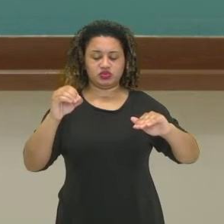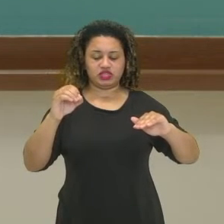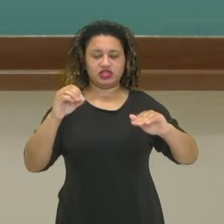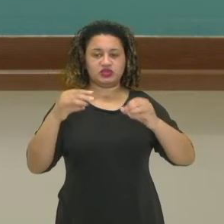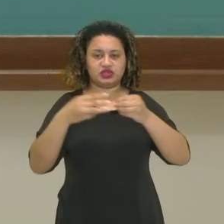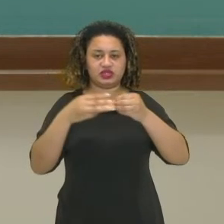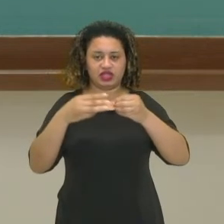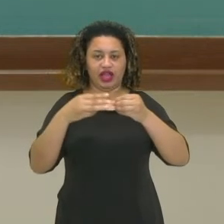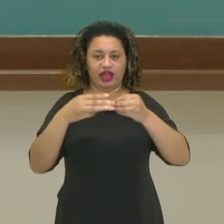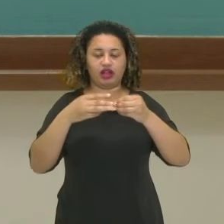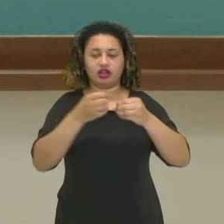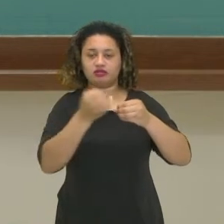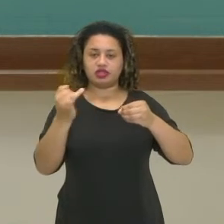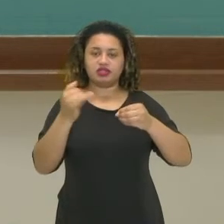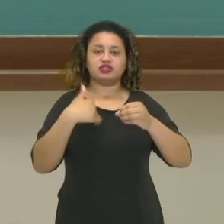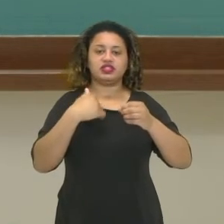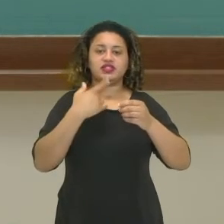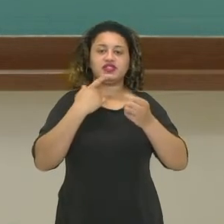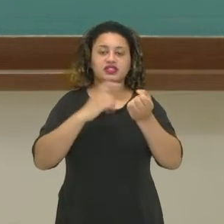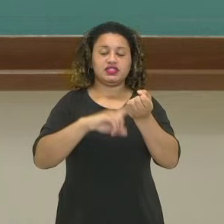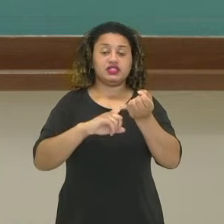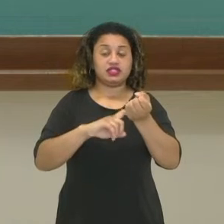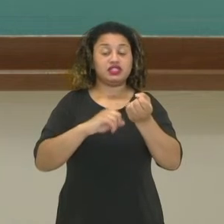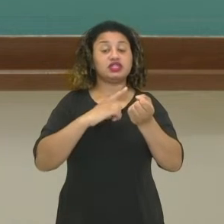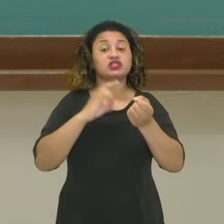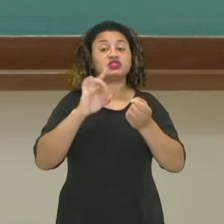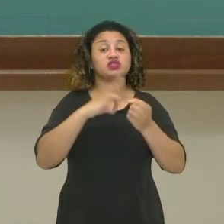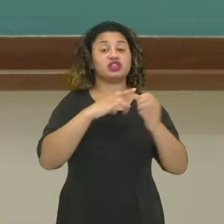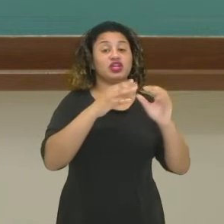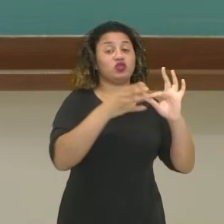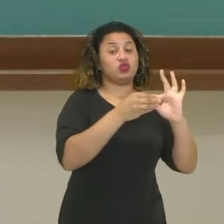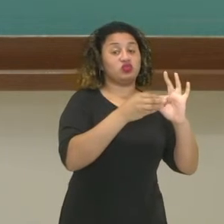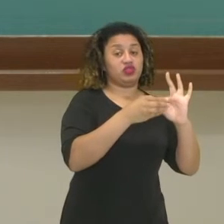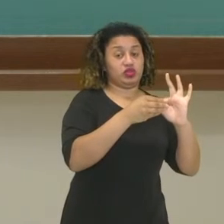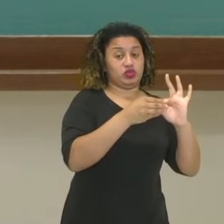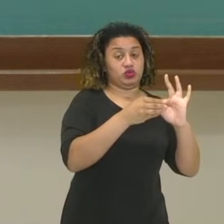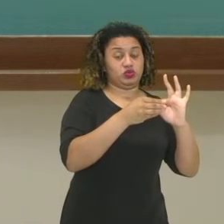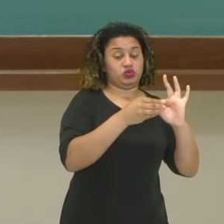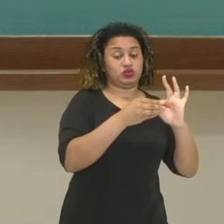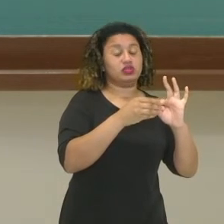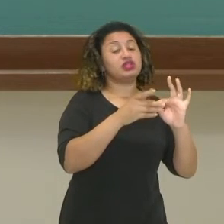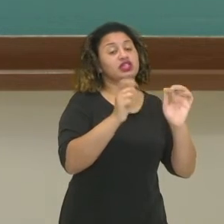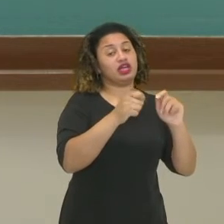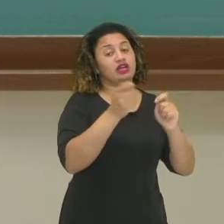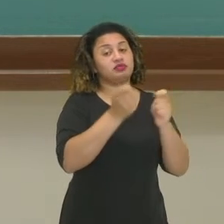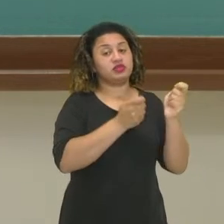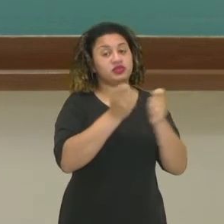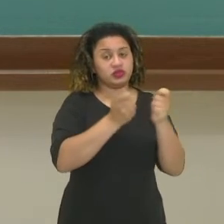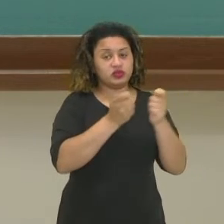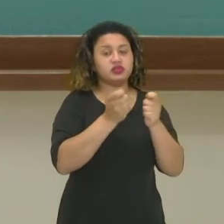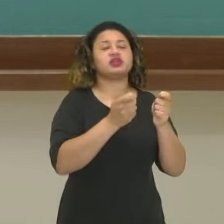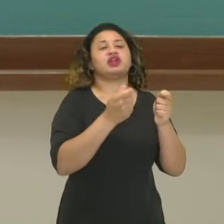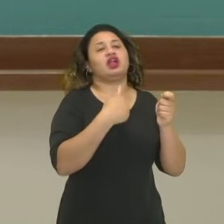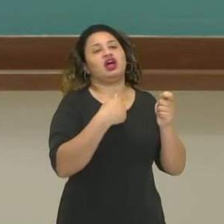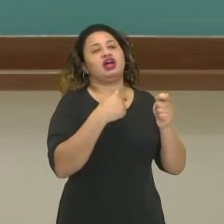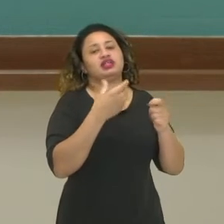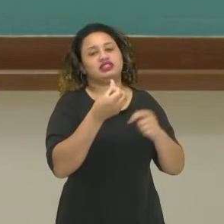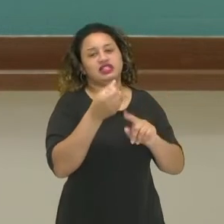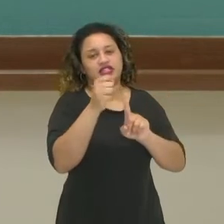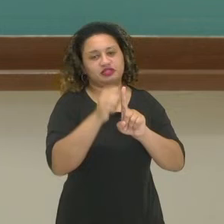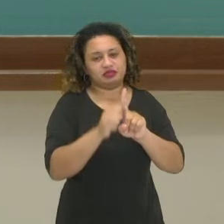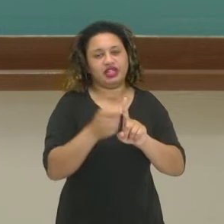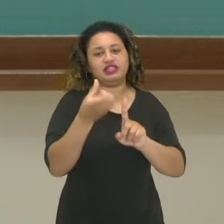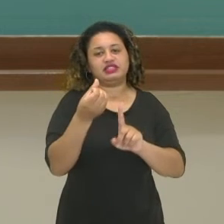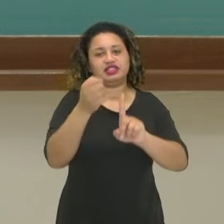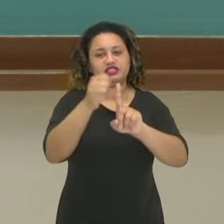células por milímetros, você está somente com HIV, então significa que ela está controlada, é feito o controle a cada 6 meses, né?